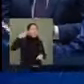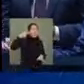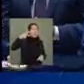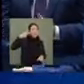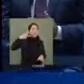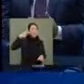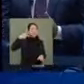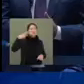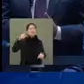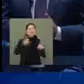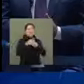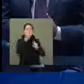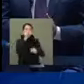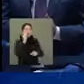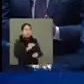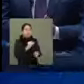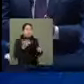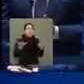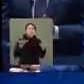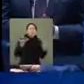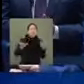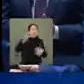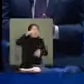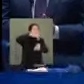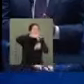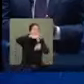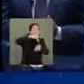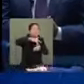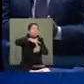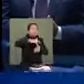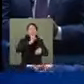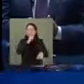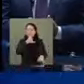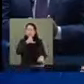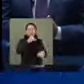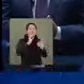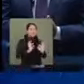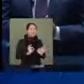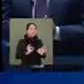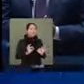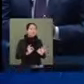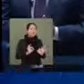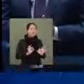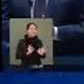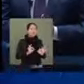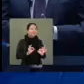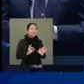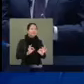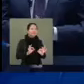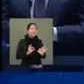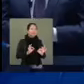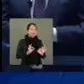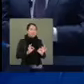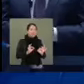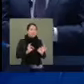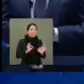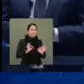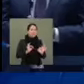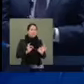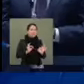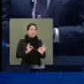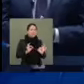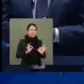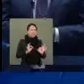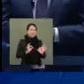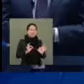não dá voto, Cajuru. Isso é um absurdo, né? É triste ouvir esse tipo de depoimento. Então, eu creio que você vai se juntar a esses